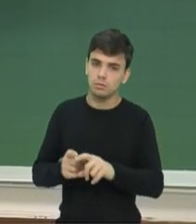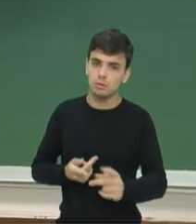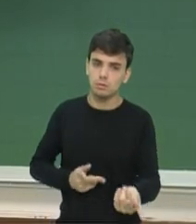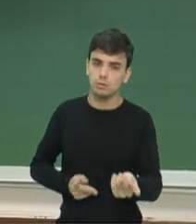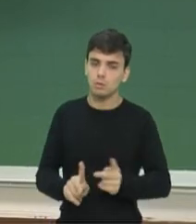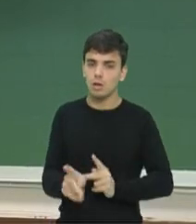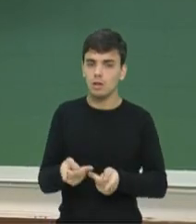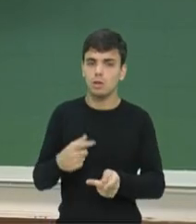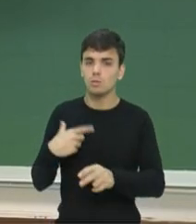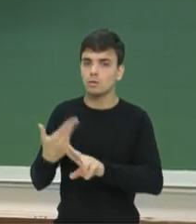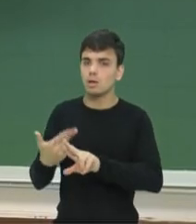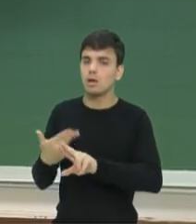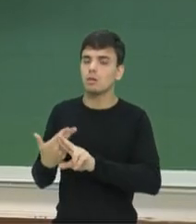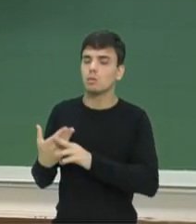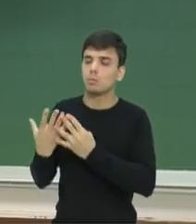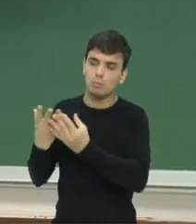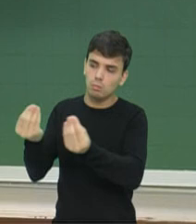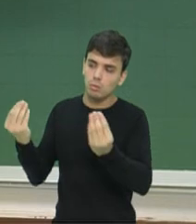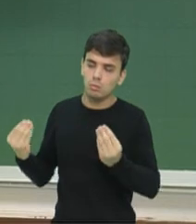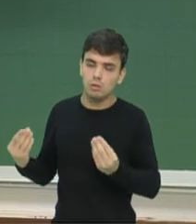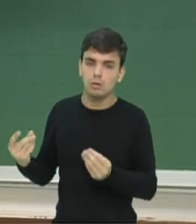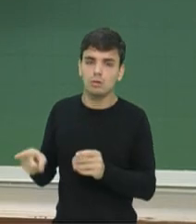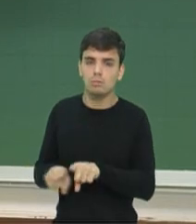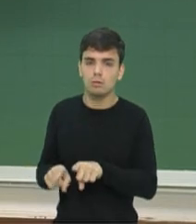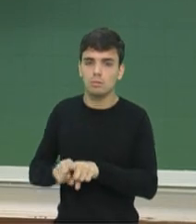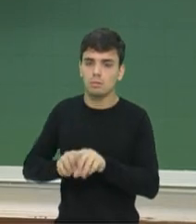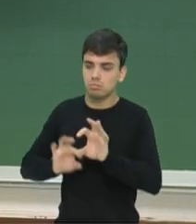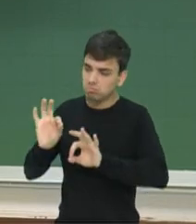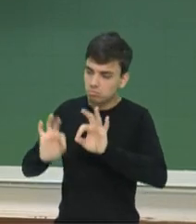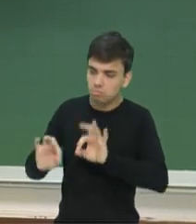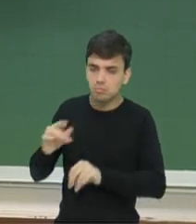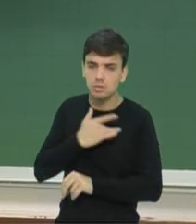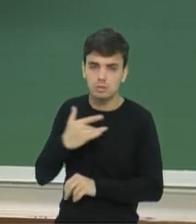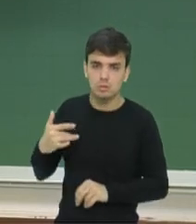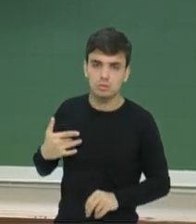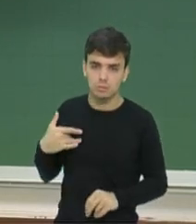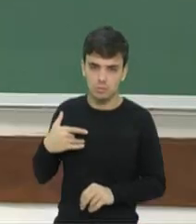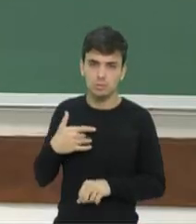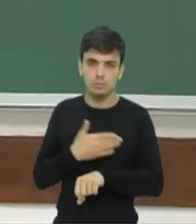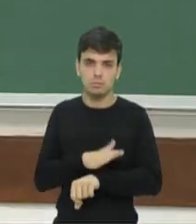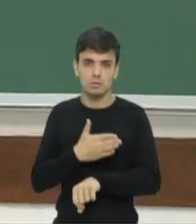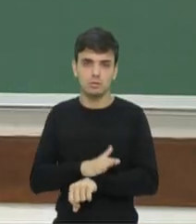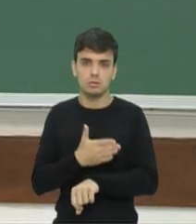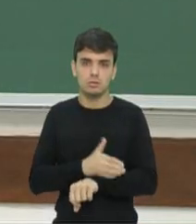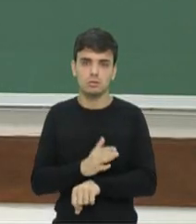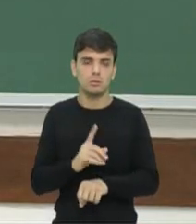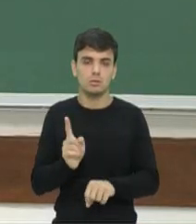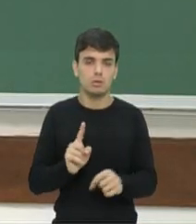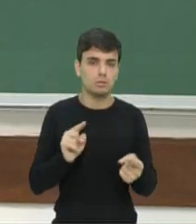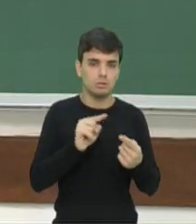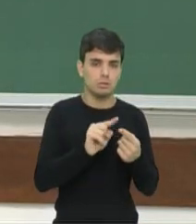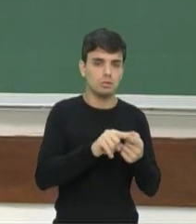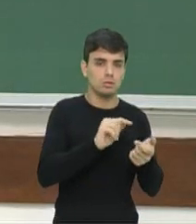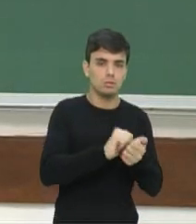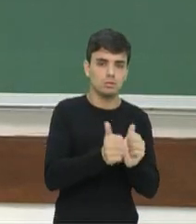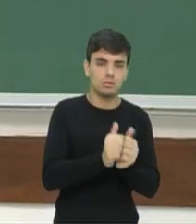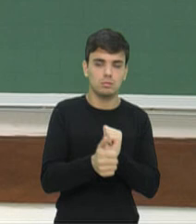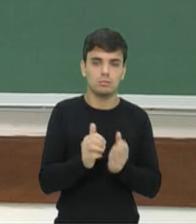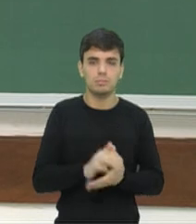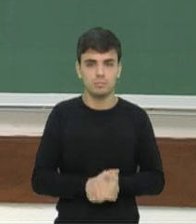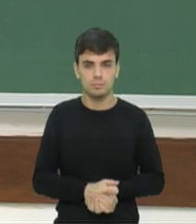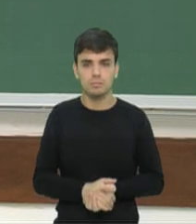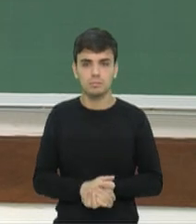por muitos ali, também como uma forma de manutenção da saúde. Né? Então, pratica-se o karatê não com o intuito esportivo, mas sim com o